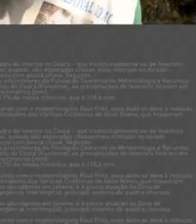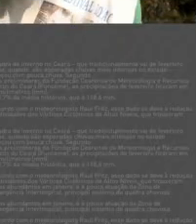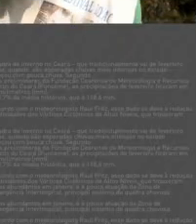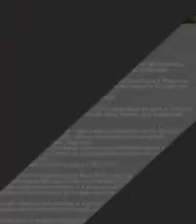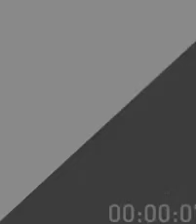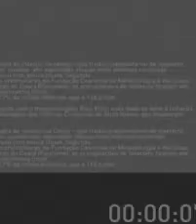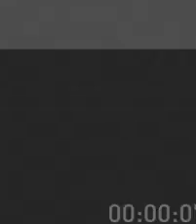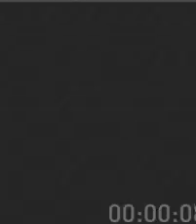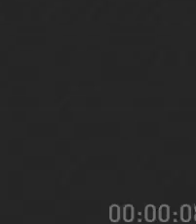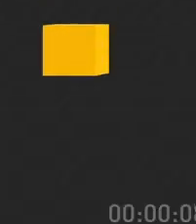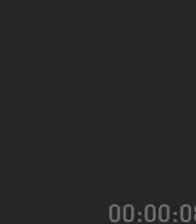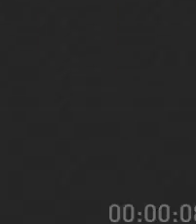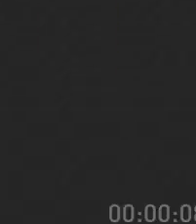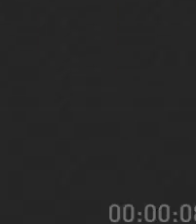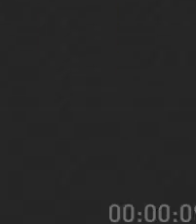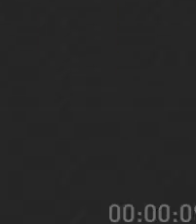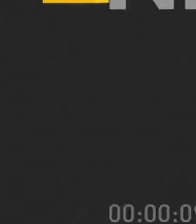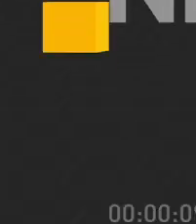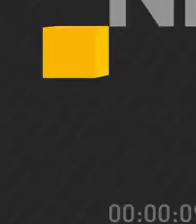ae